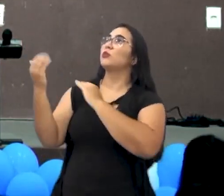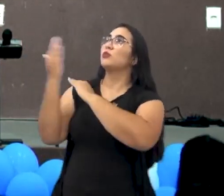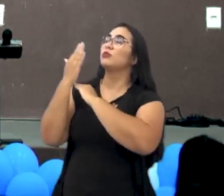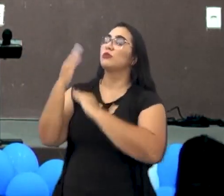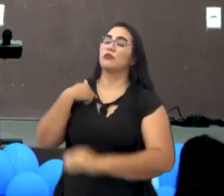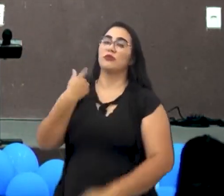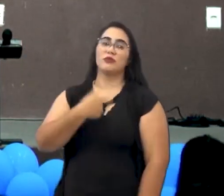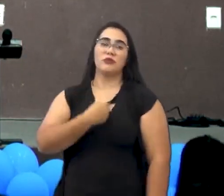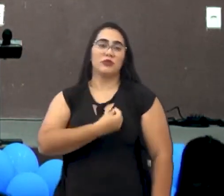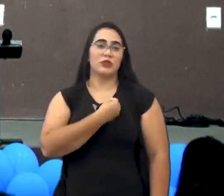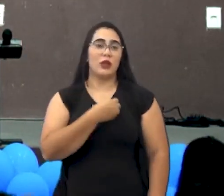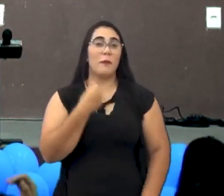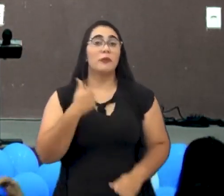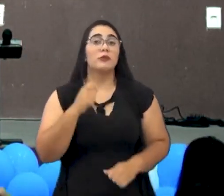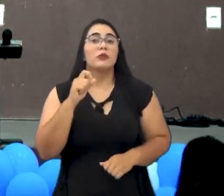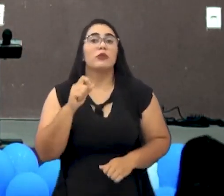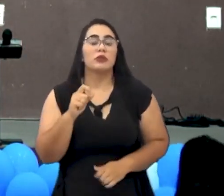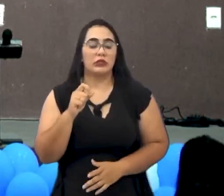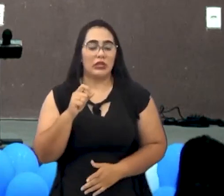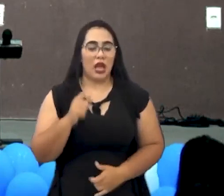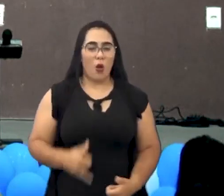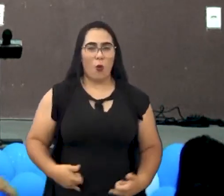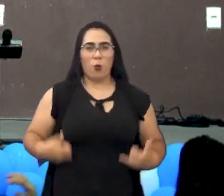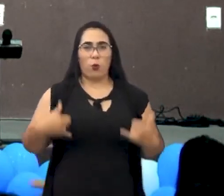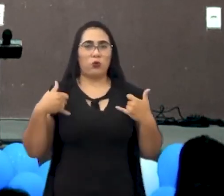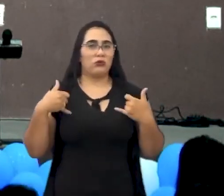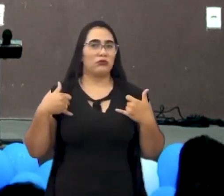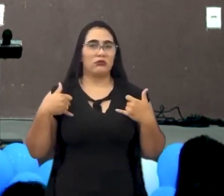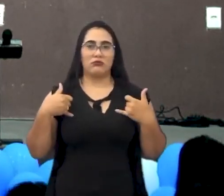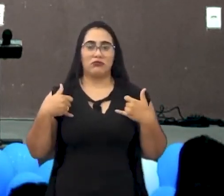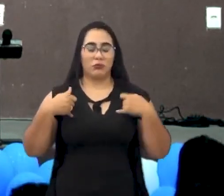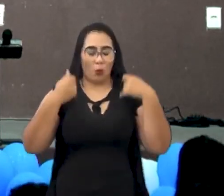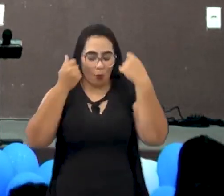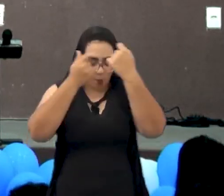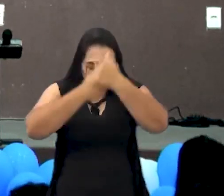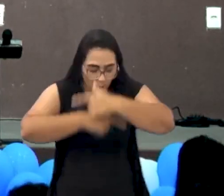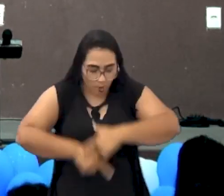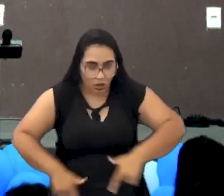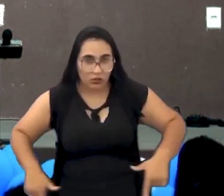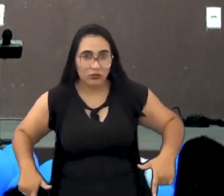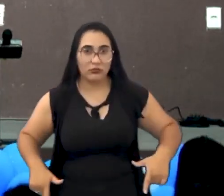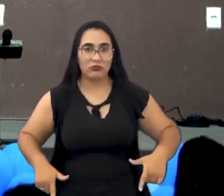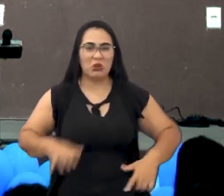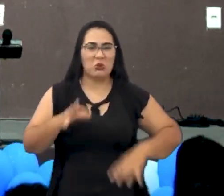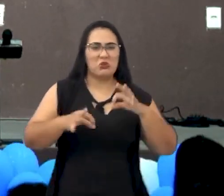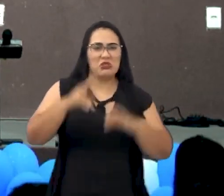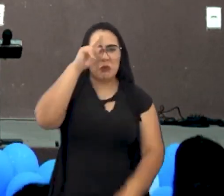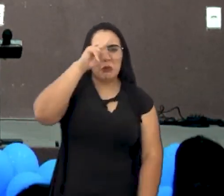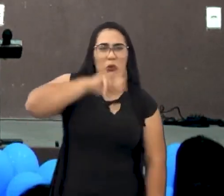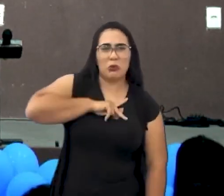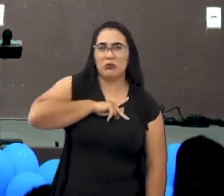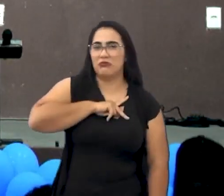Precisamos nos esvaziar de autoconfiança, presunção, justiça própria.